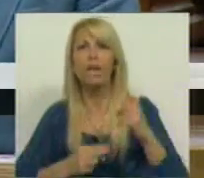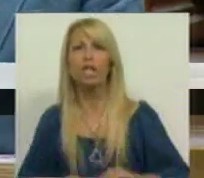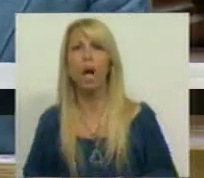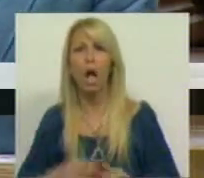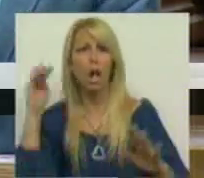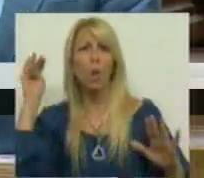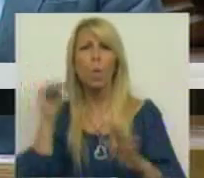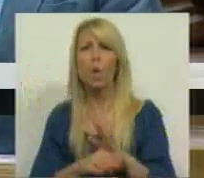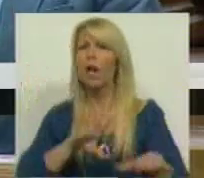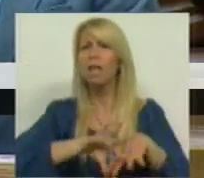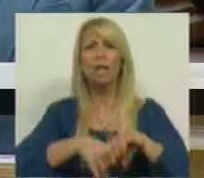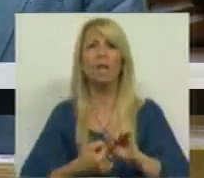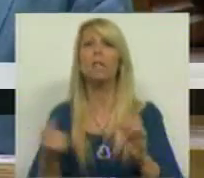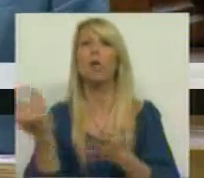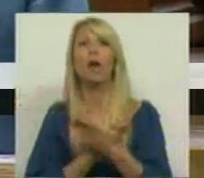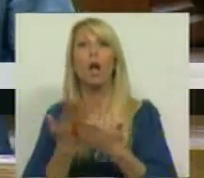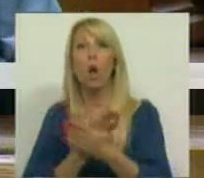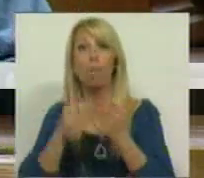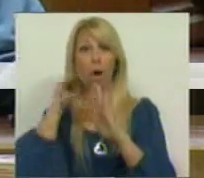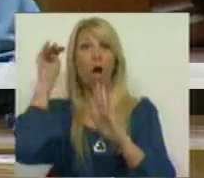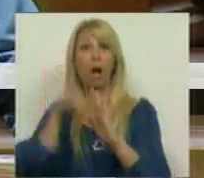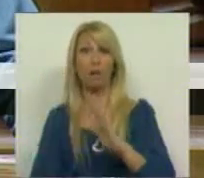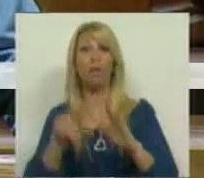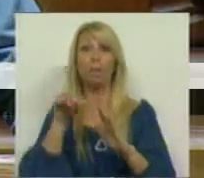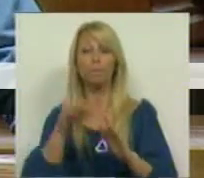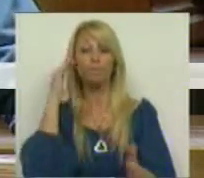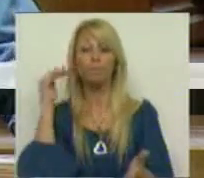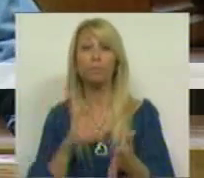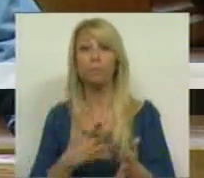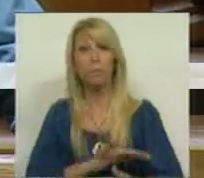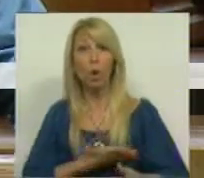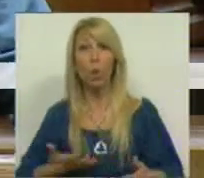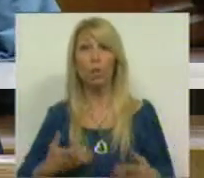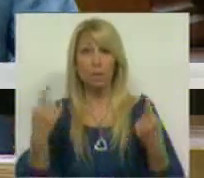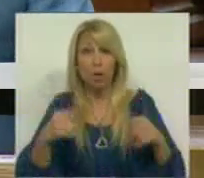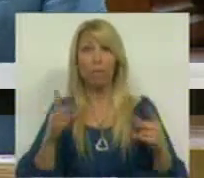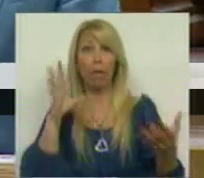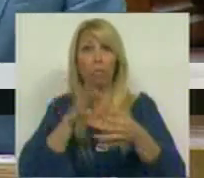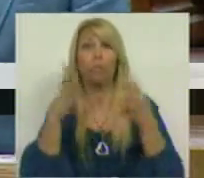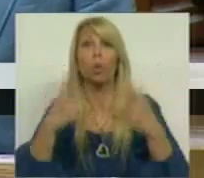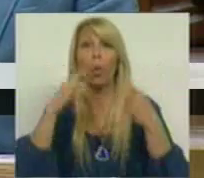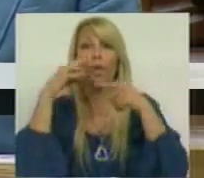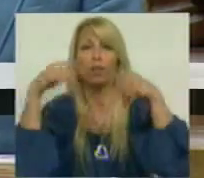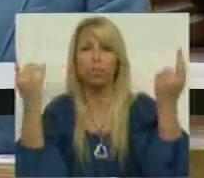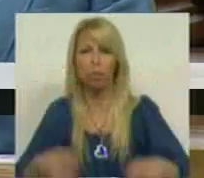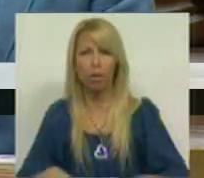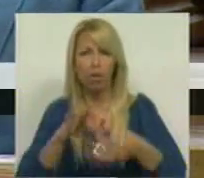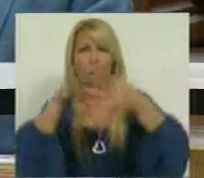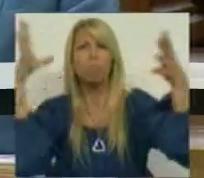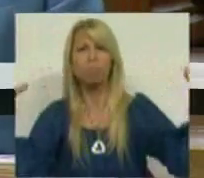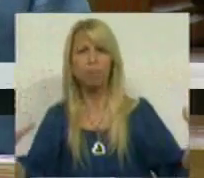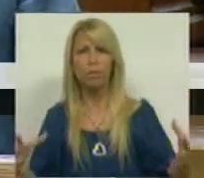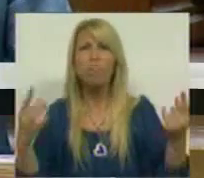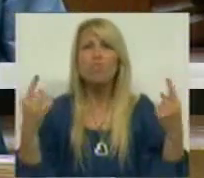da economia, responde à recessão e responde aos efeitos que o desemprego tem nas contas públicas. Nada tem a ver a não